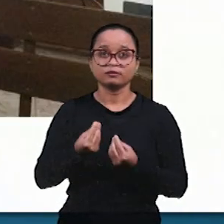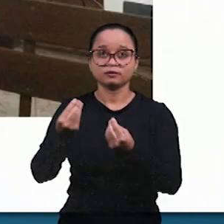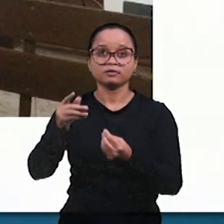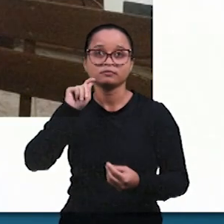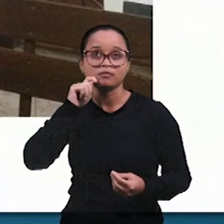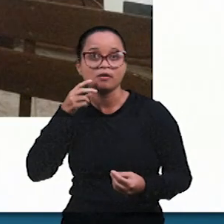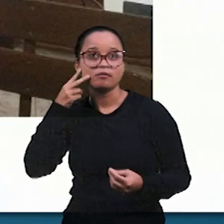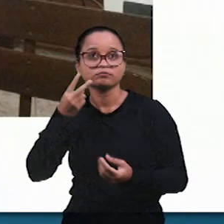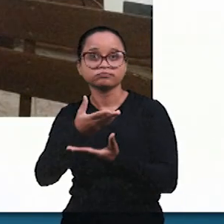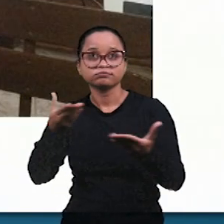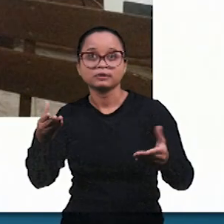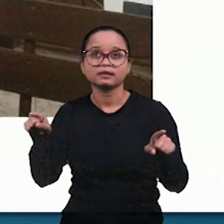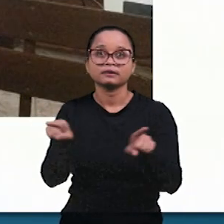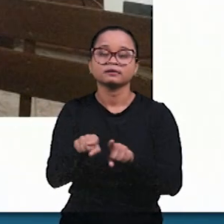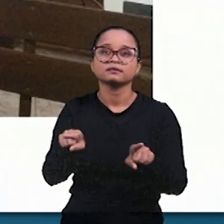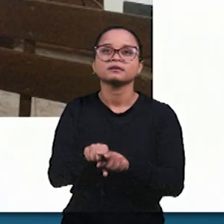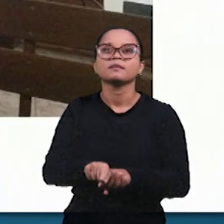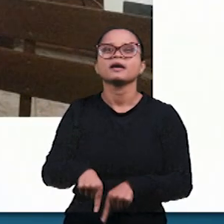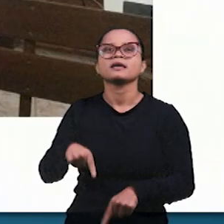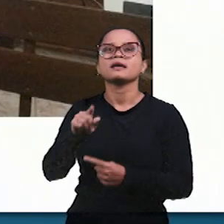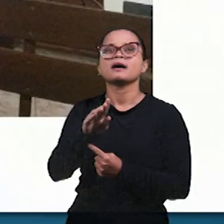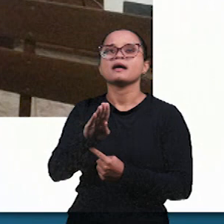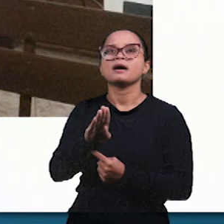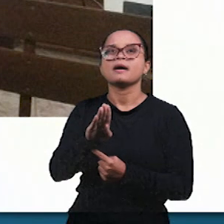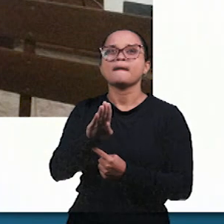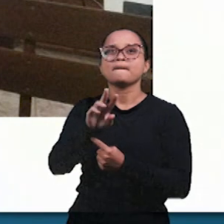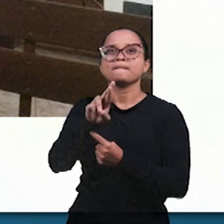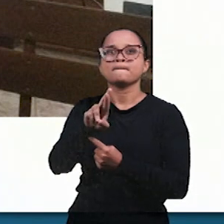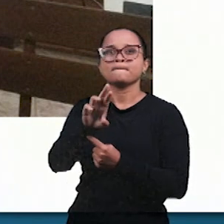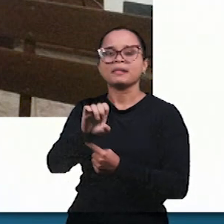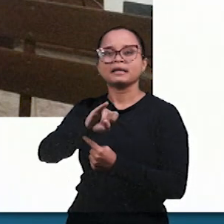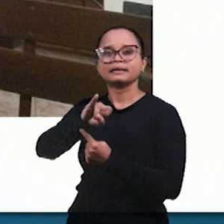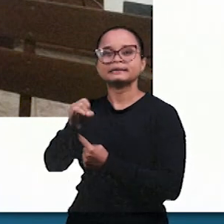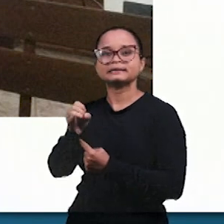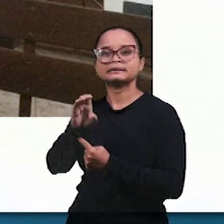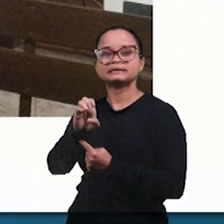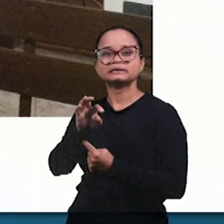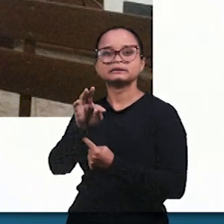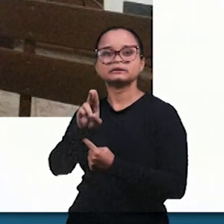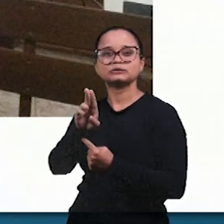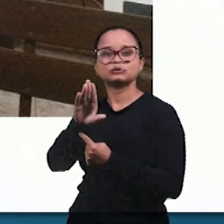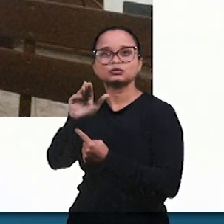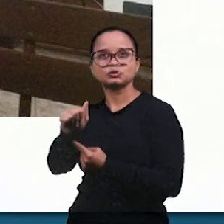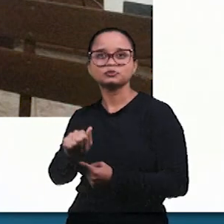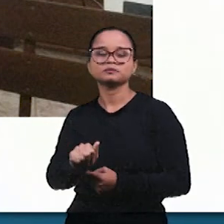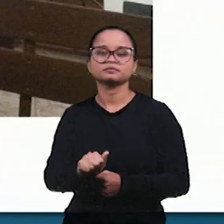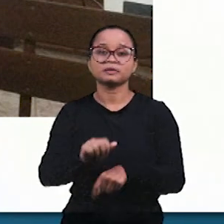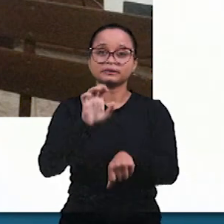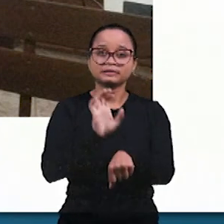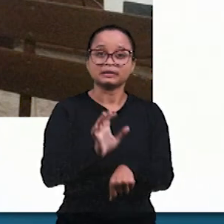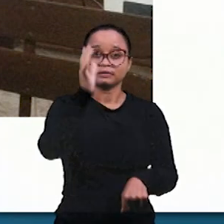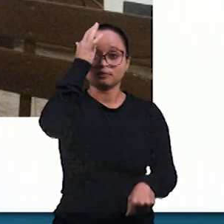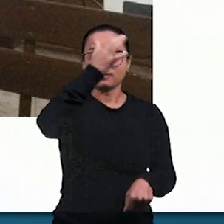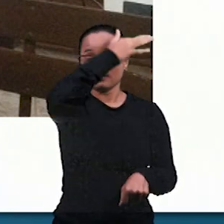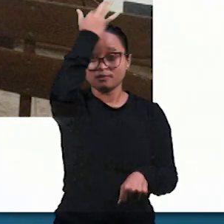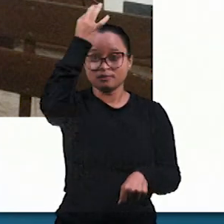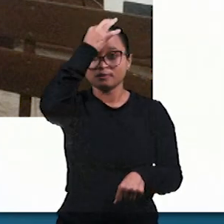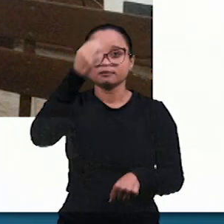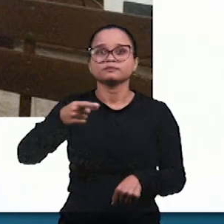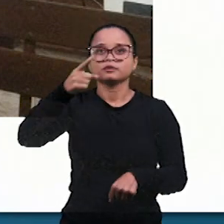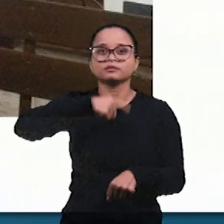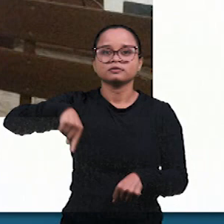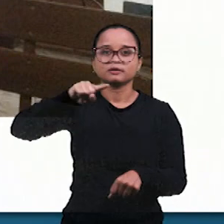seguir. Brejetuba, estado do Espírito Santo. Aí os irmãos, Brejetuba, uma cidade, já tivemos ali num evento na